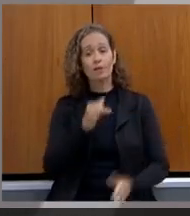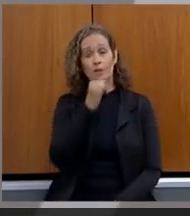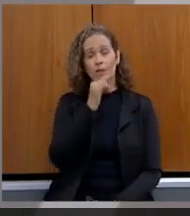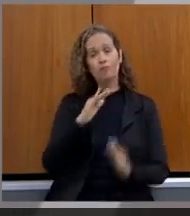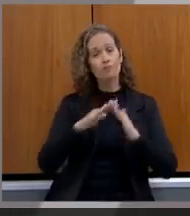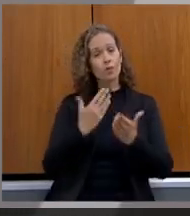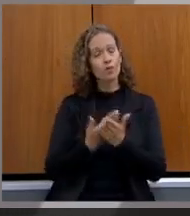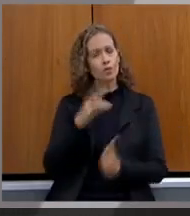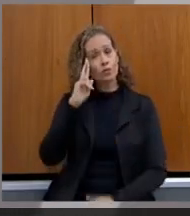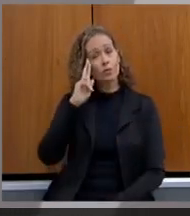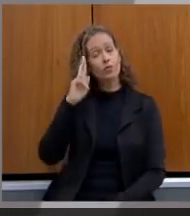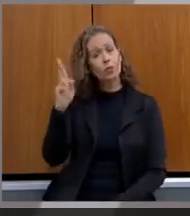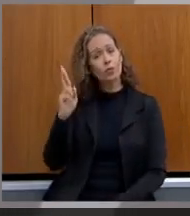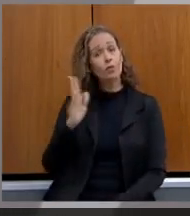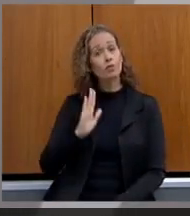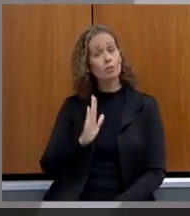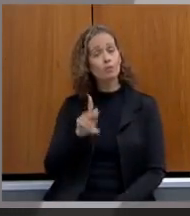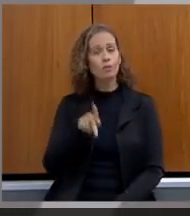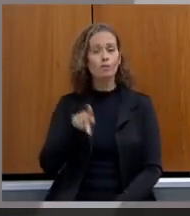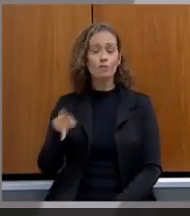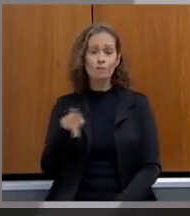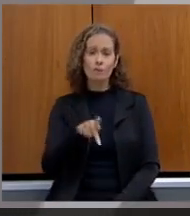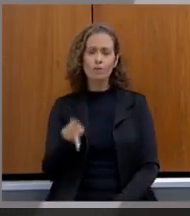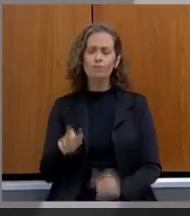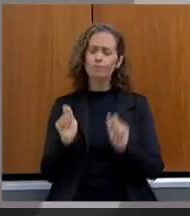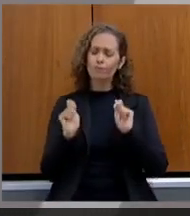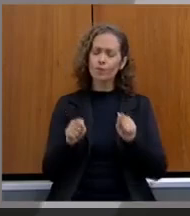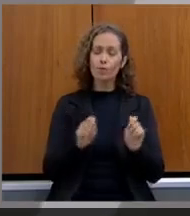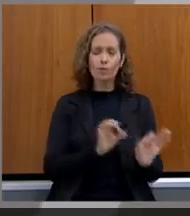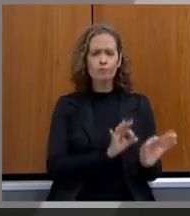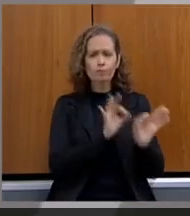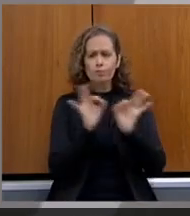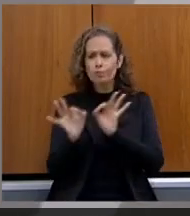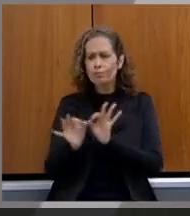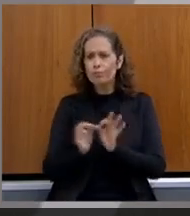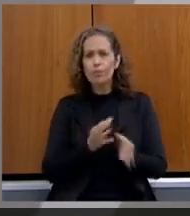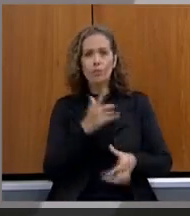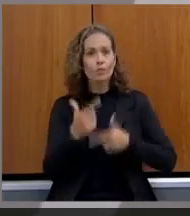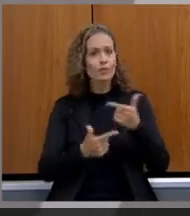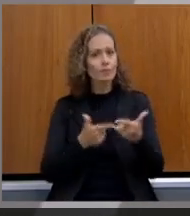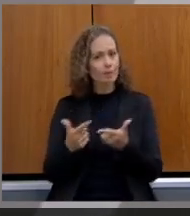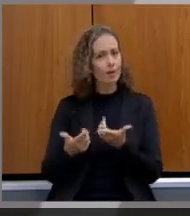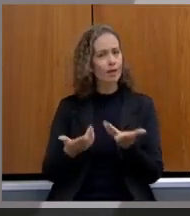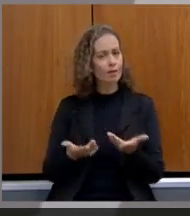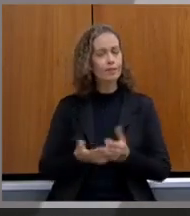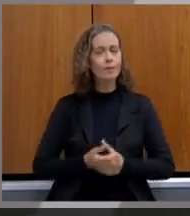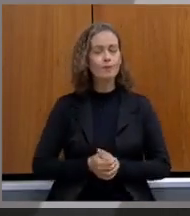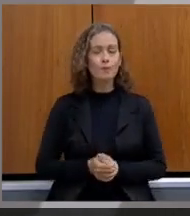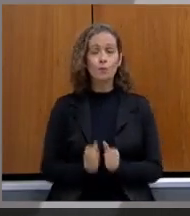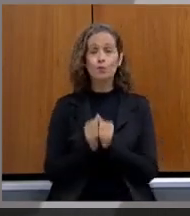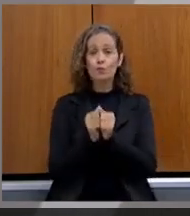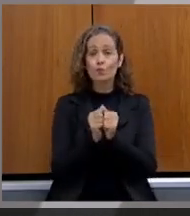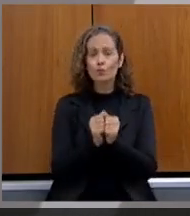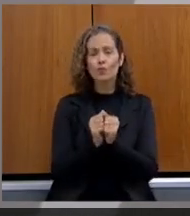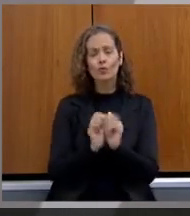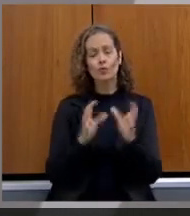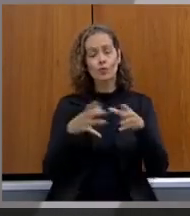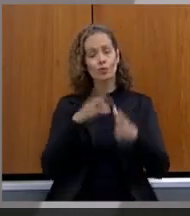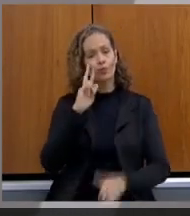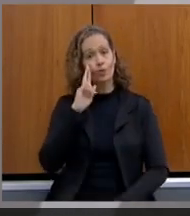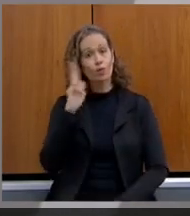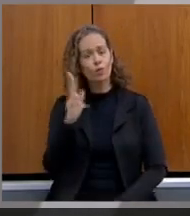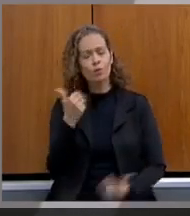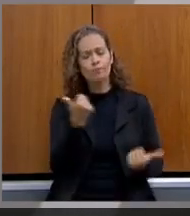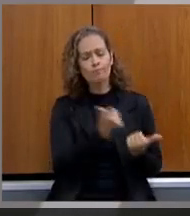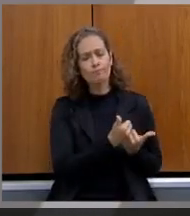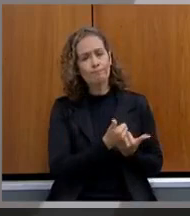e foi professor e que pode acompanhar todo esse trabalho junto com os diretores da esse